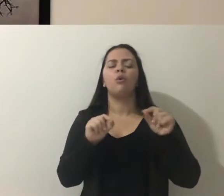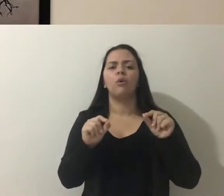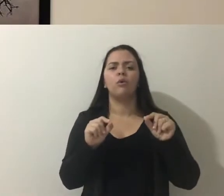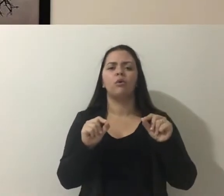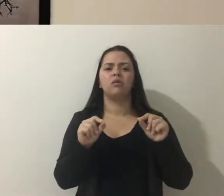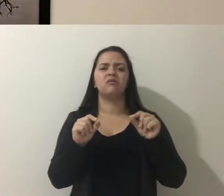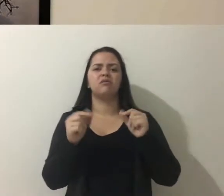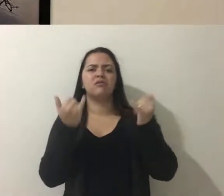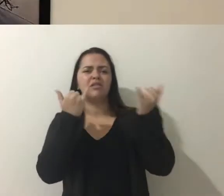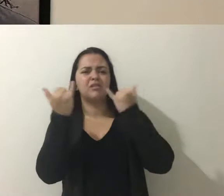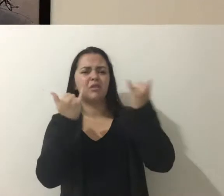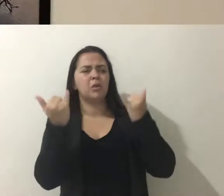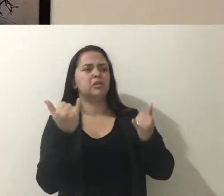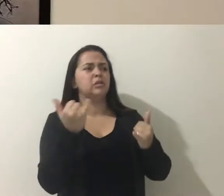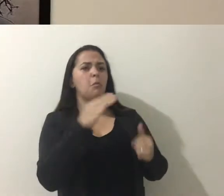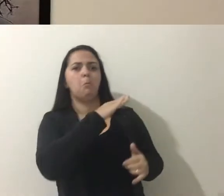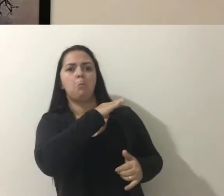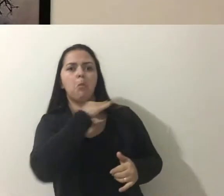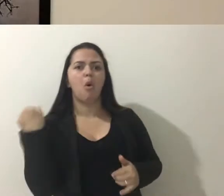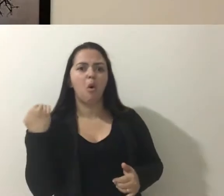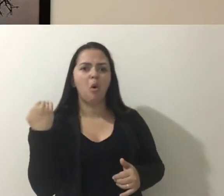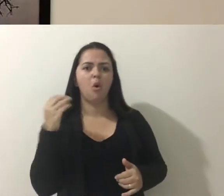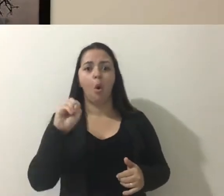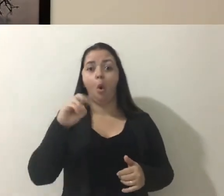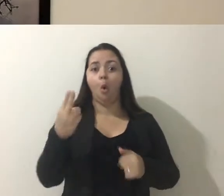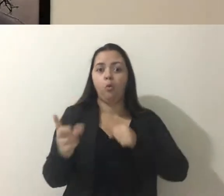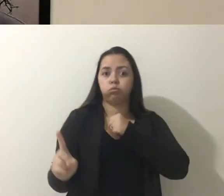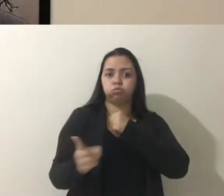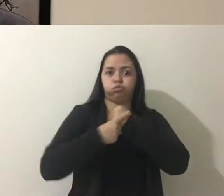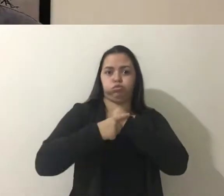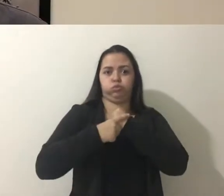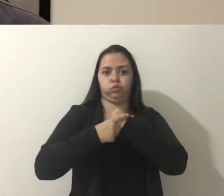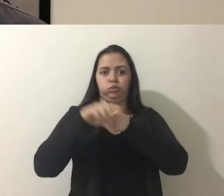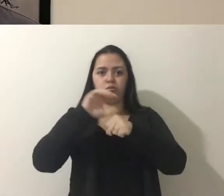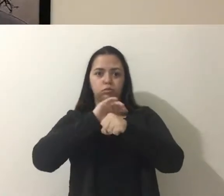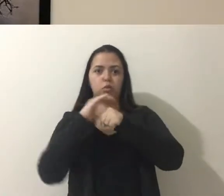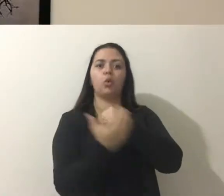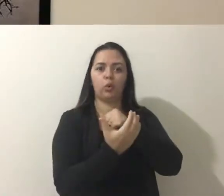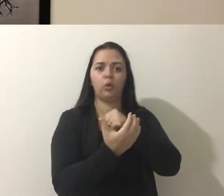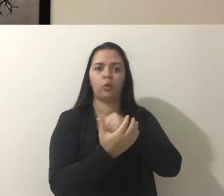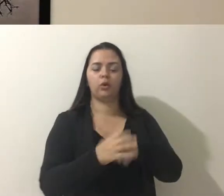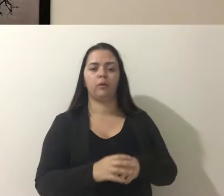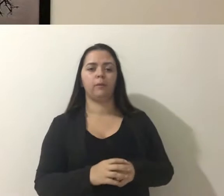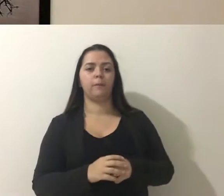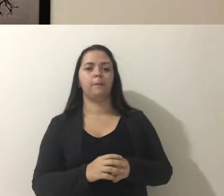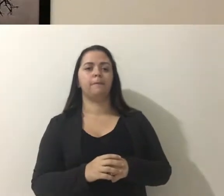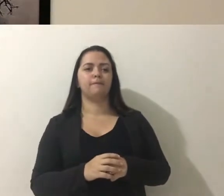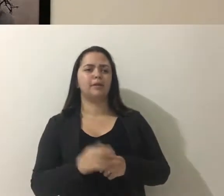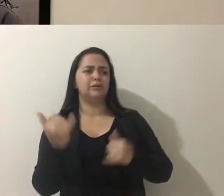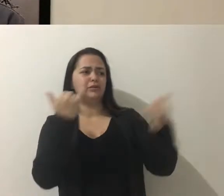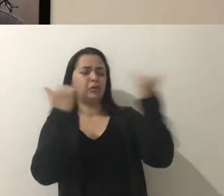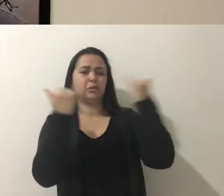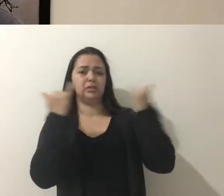com relatos de mortos e de infectados no contexto do coronavírus. Então essas informações